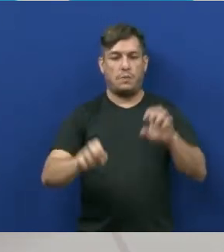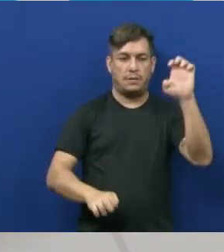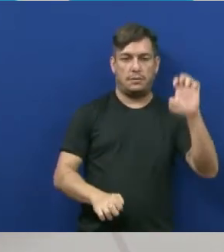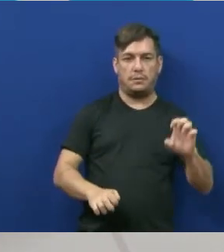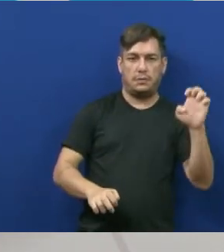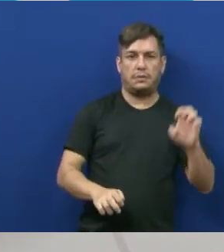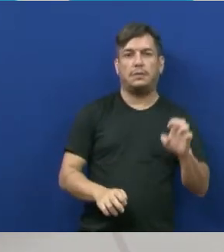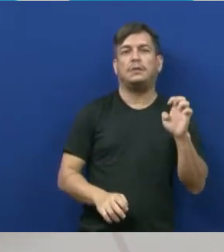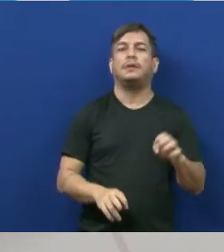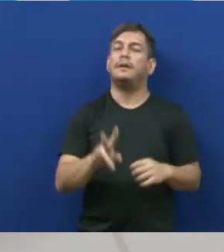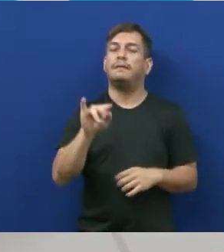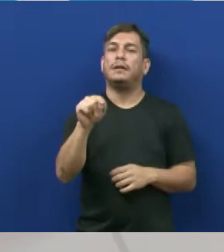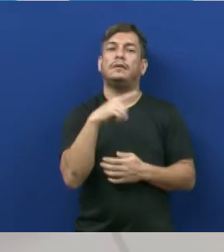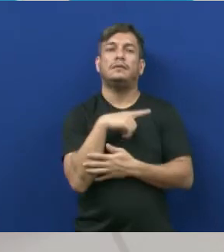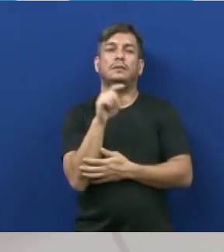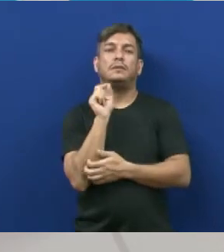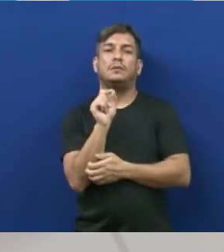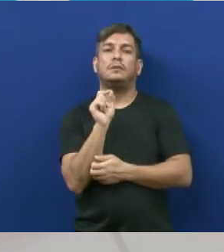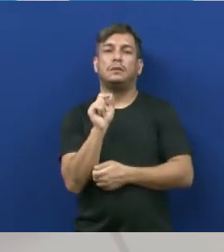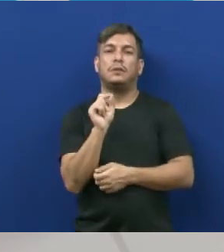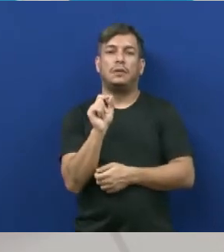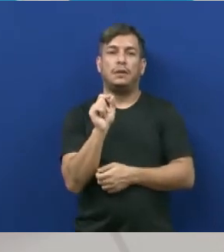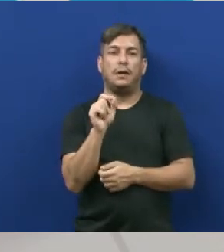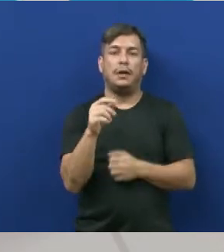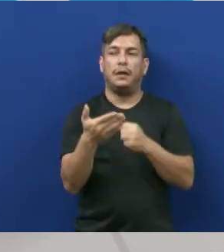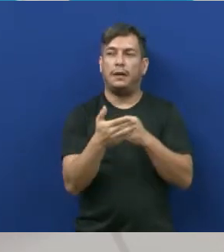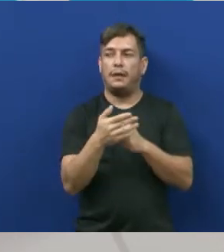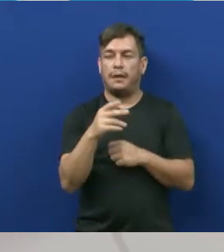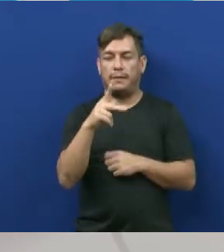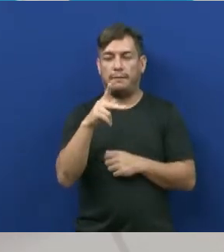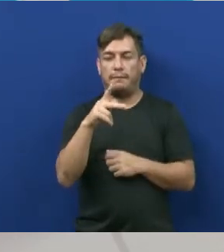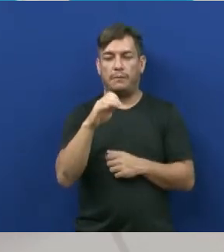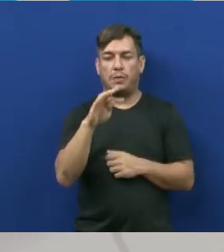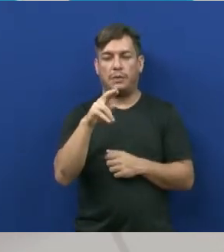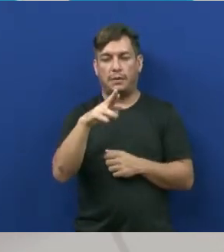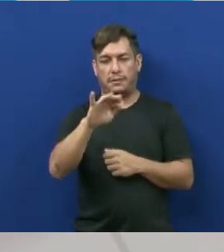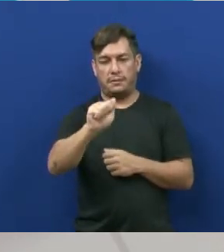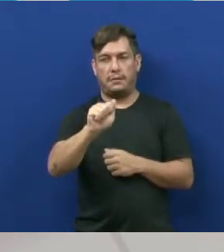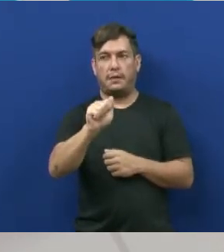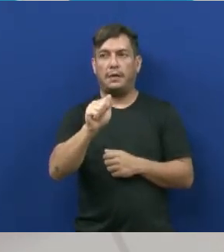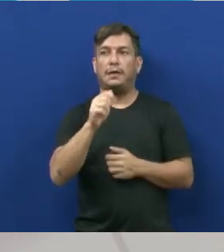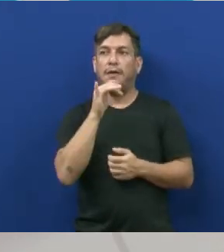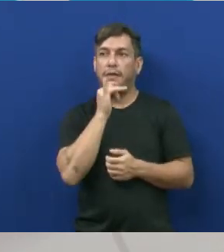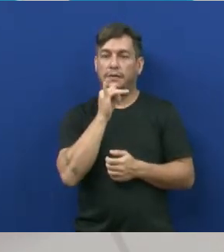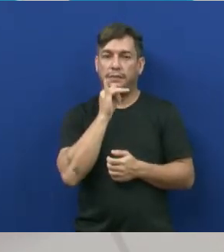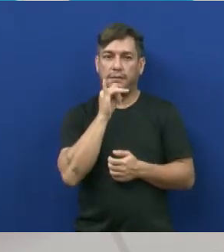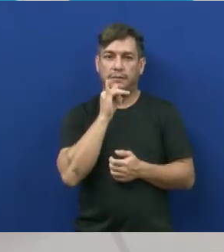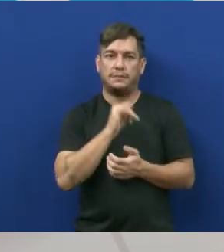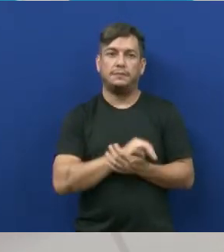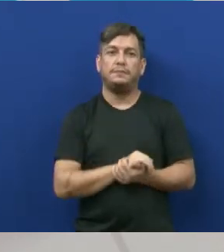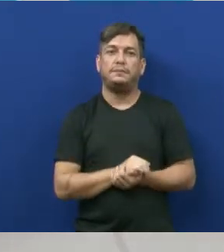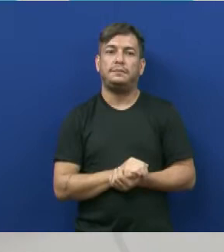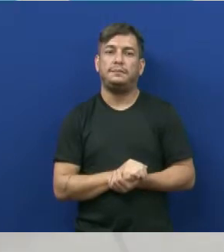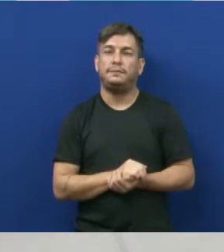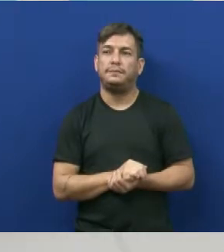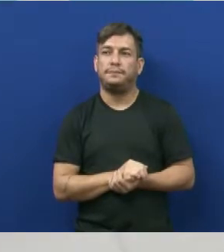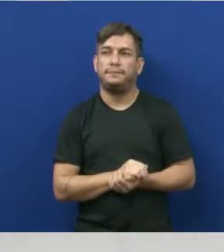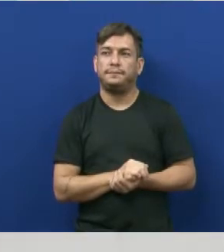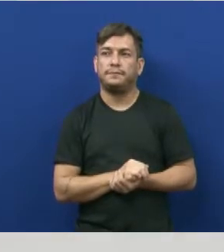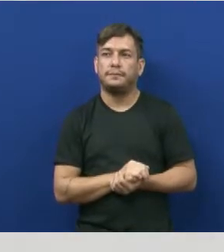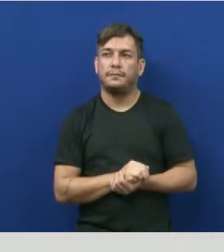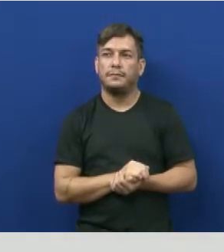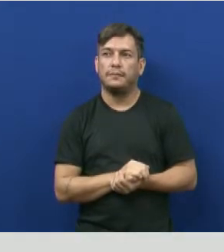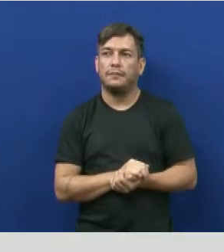que a gente vai ter essa potenciação de base 10. Vamos ver um exemplo? Vejam aí.